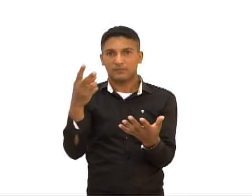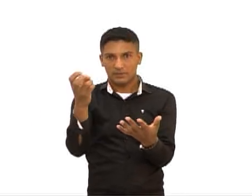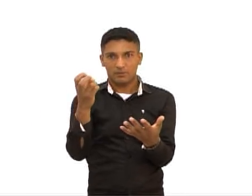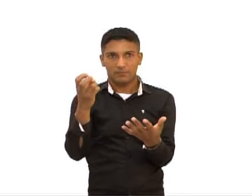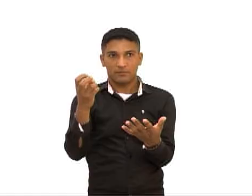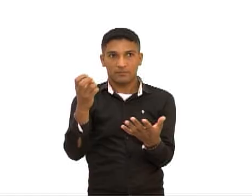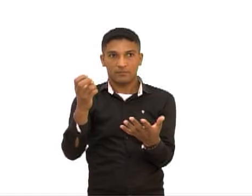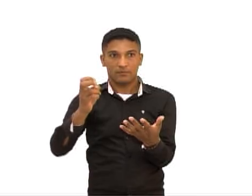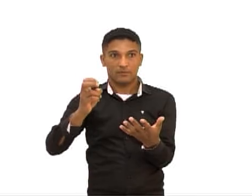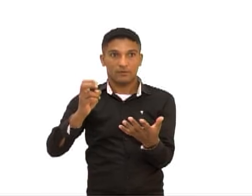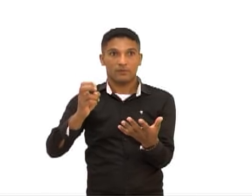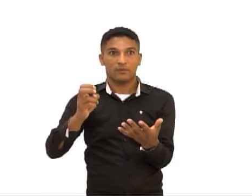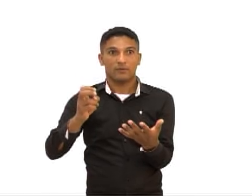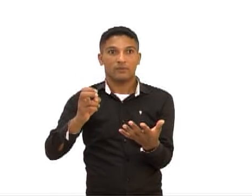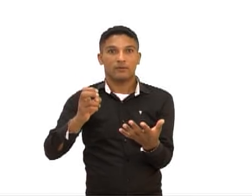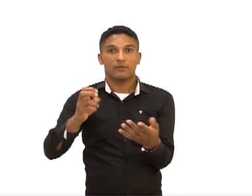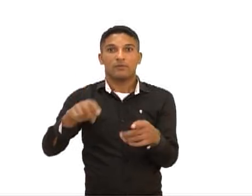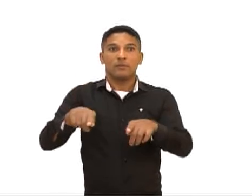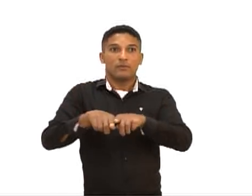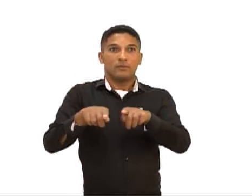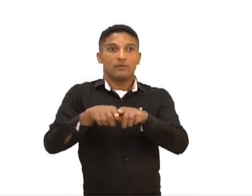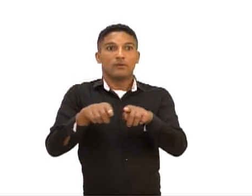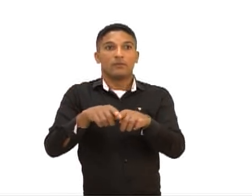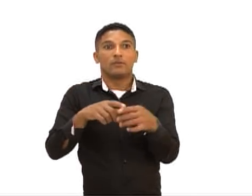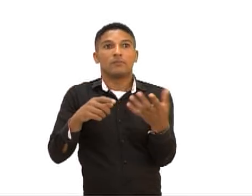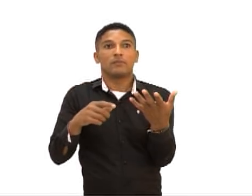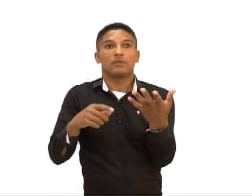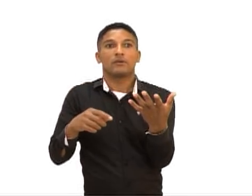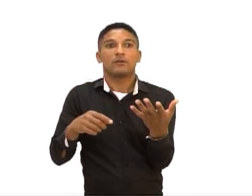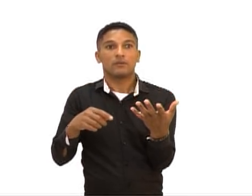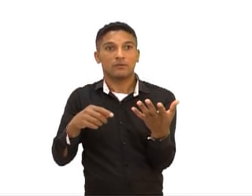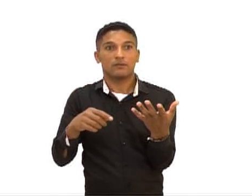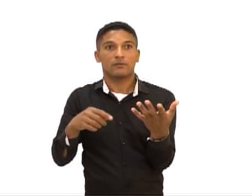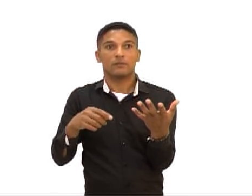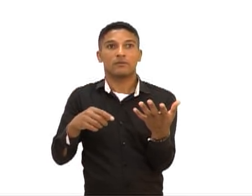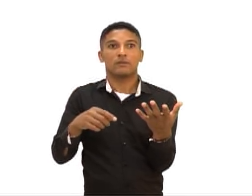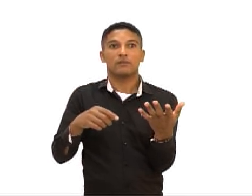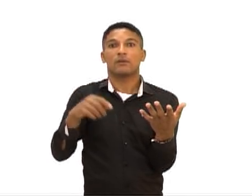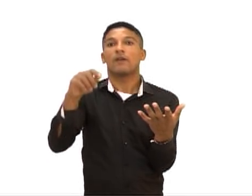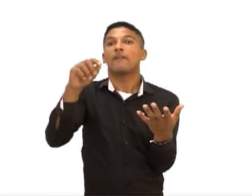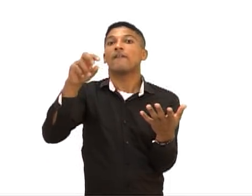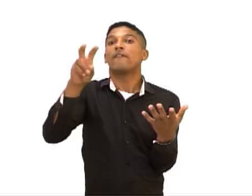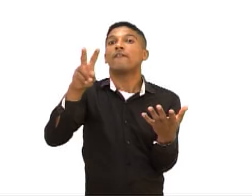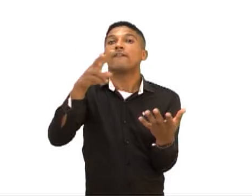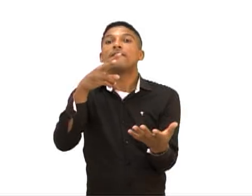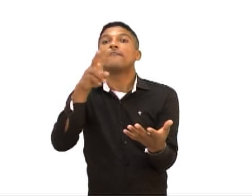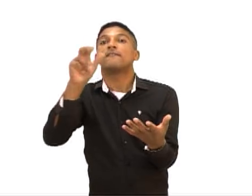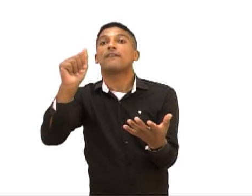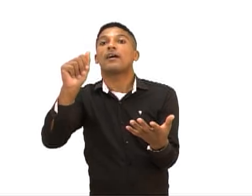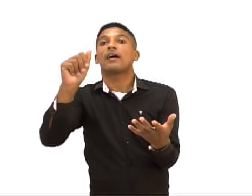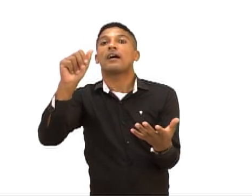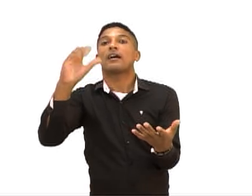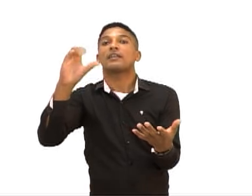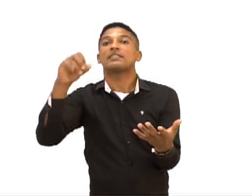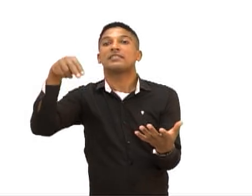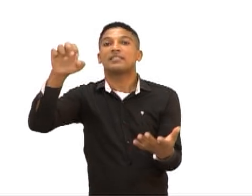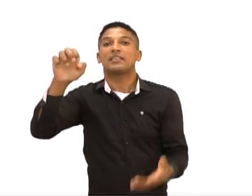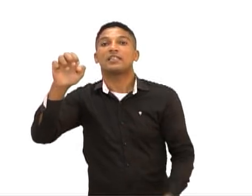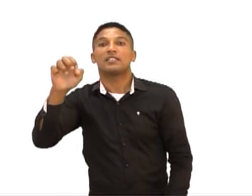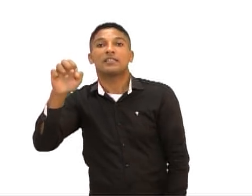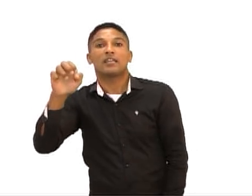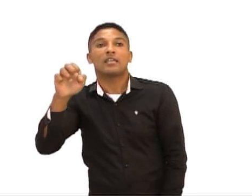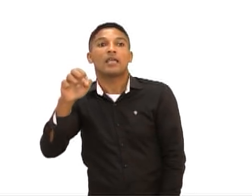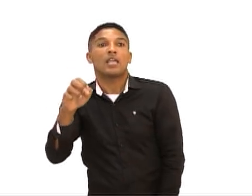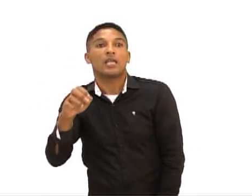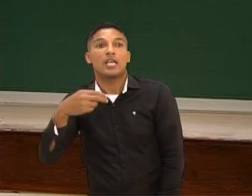e do plural, do presente e do indicativo e as demais pessoas do modo subjuntivo, do presente, né? Do tempo presente e do subjuntivo.